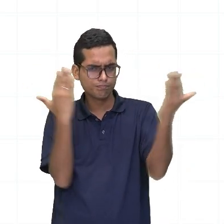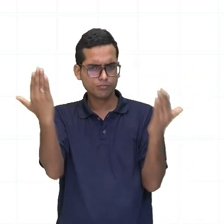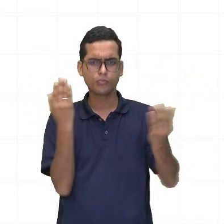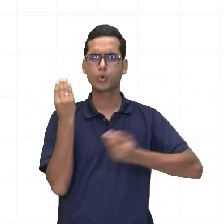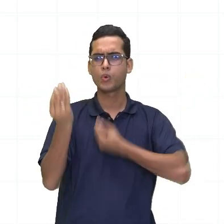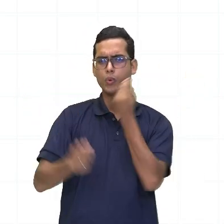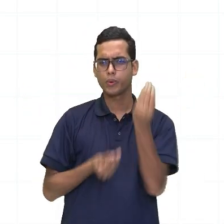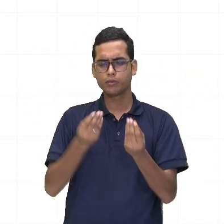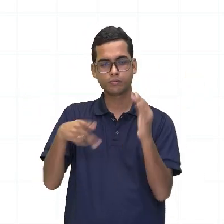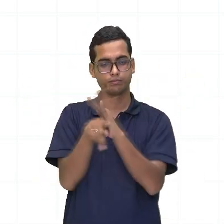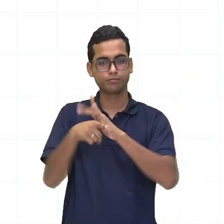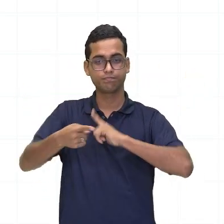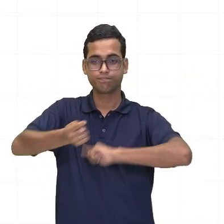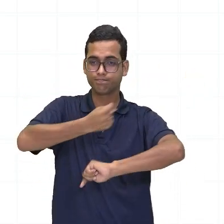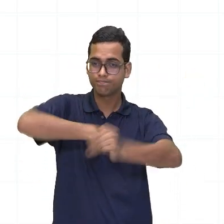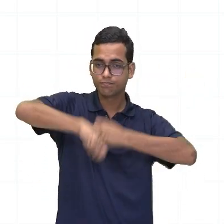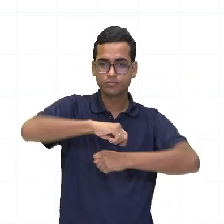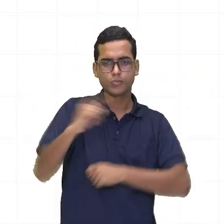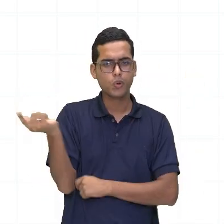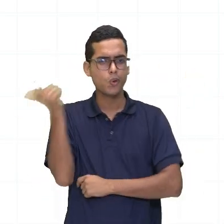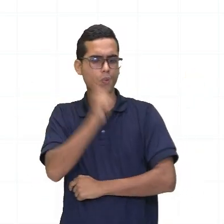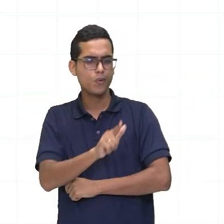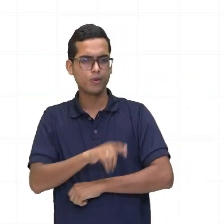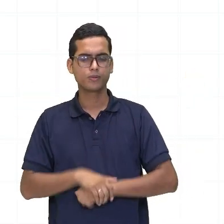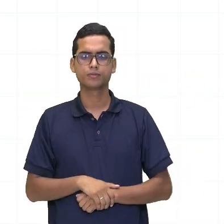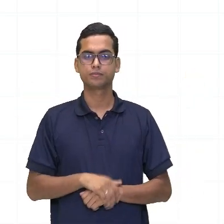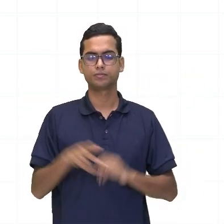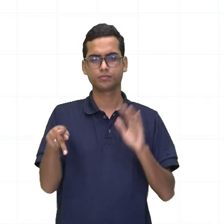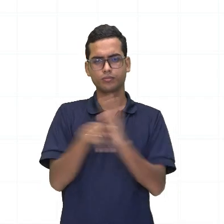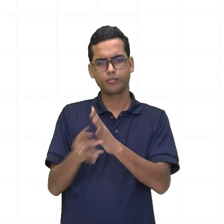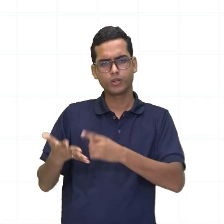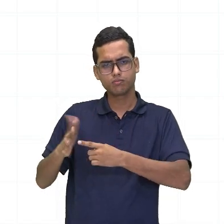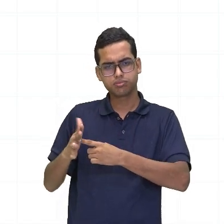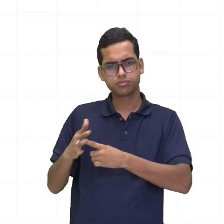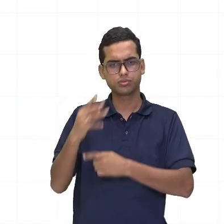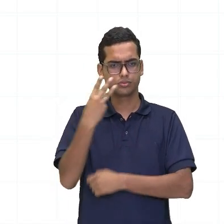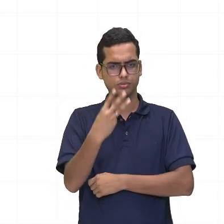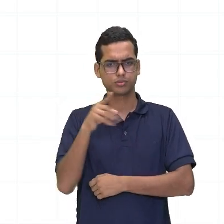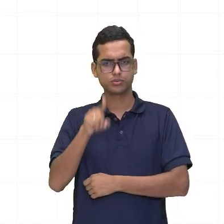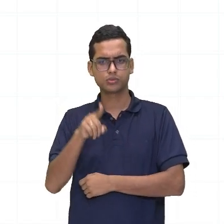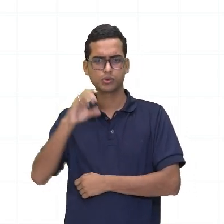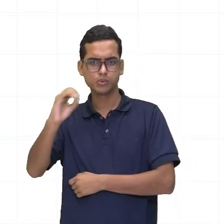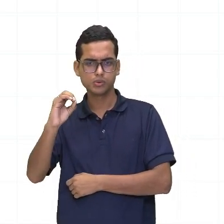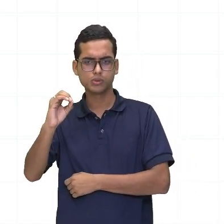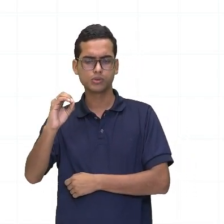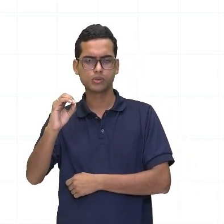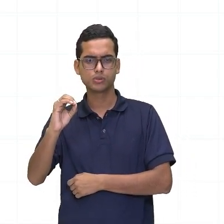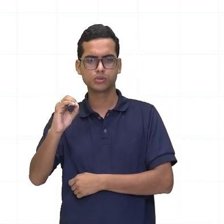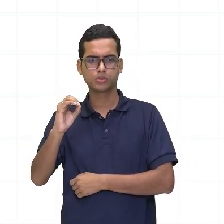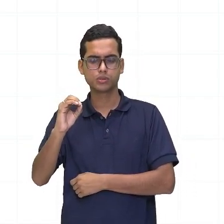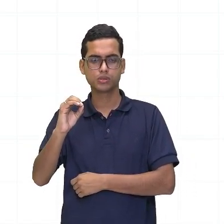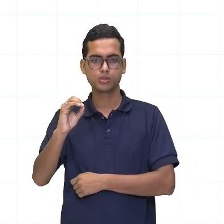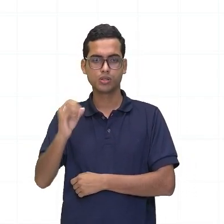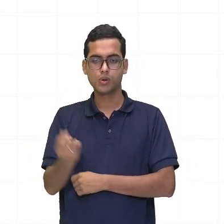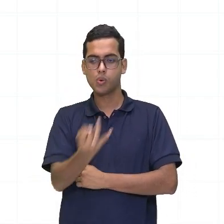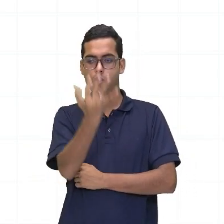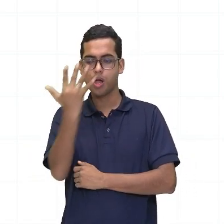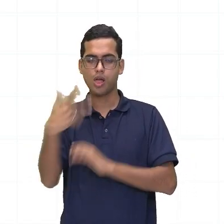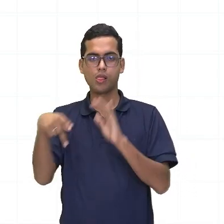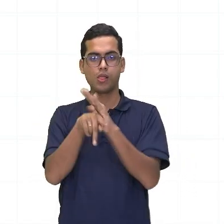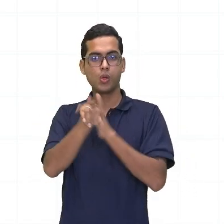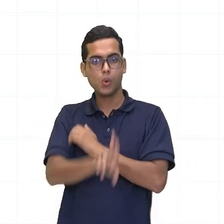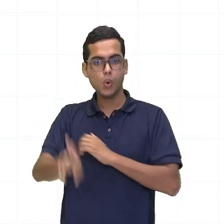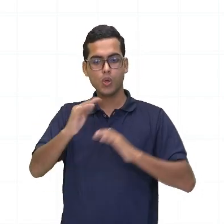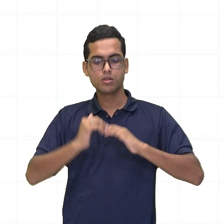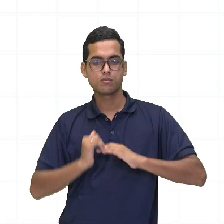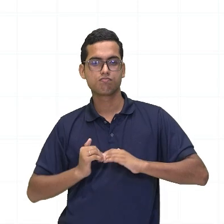de economia, pessoal, o motor 3.0 ele gasta mais, ele consome mais, né? É o que as pessoas costumam falar